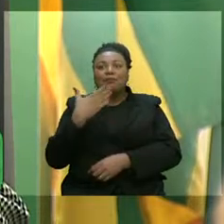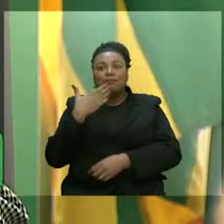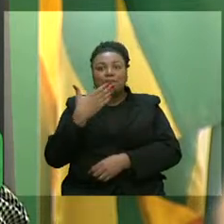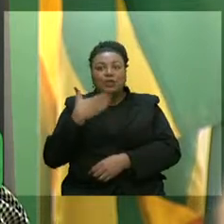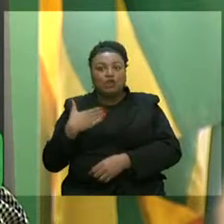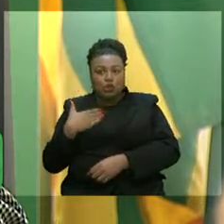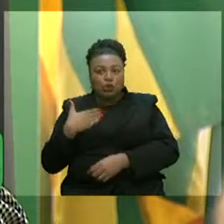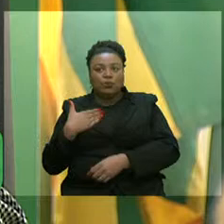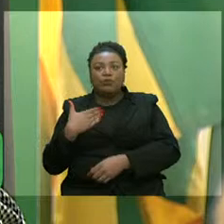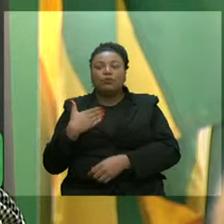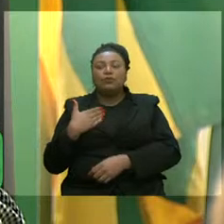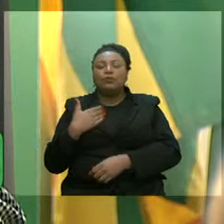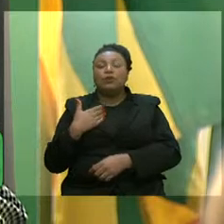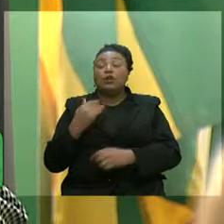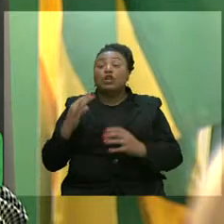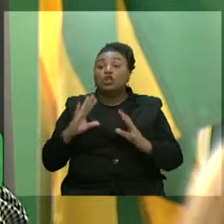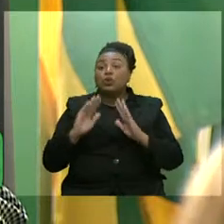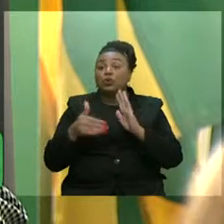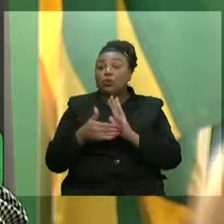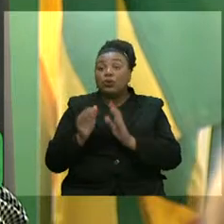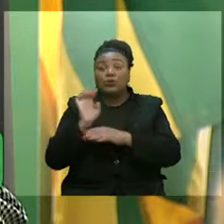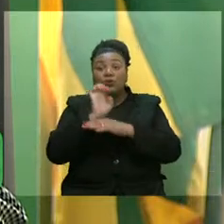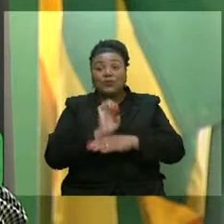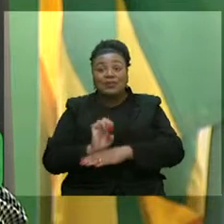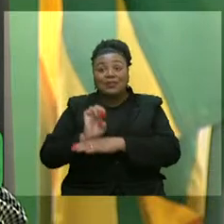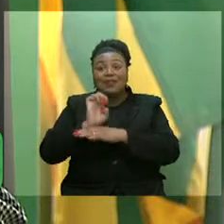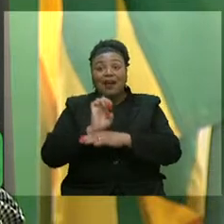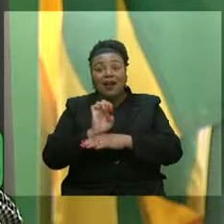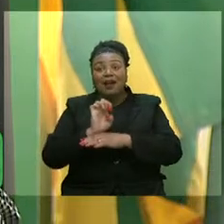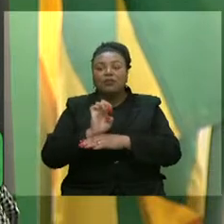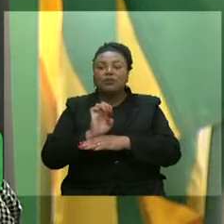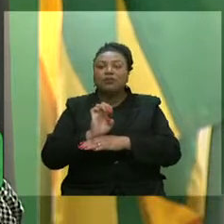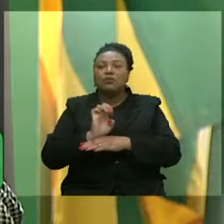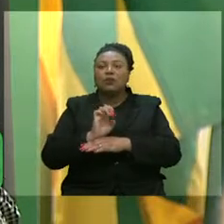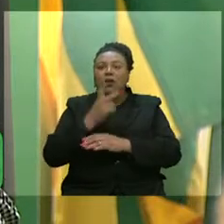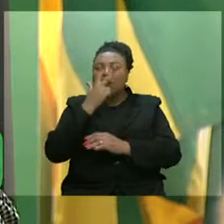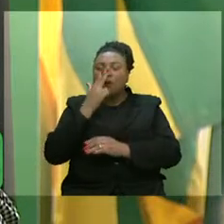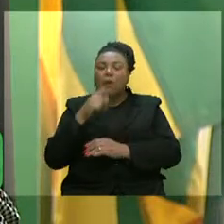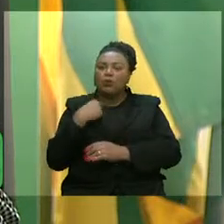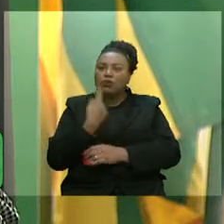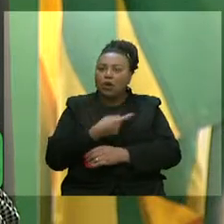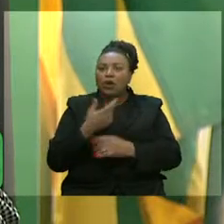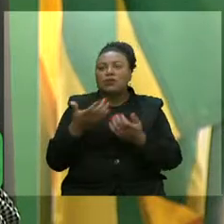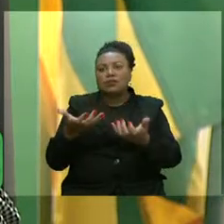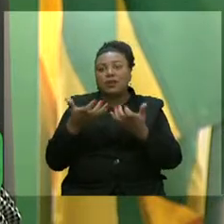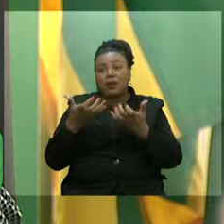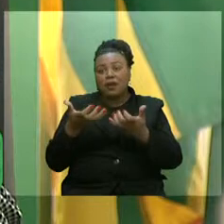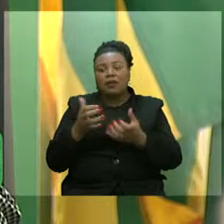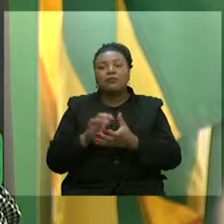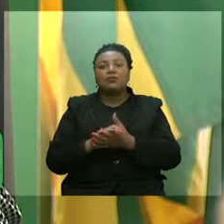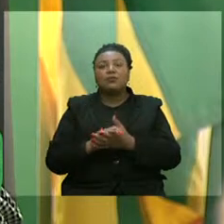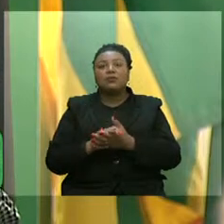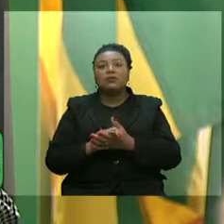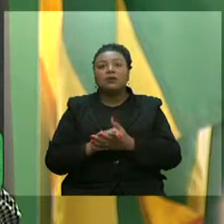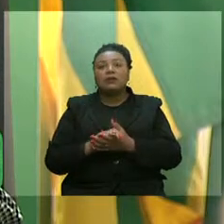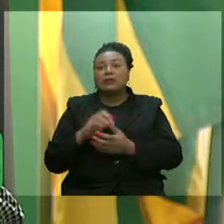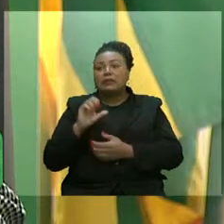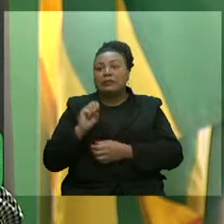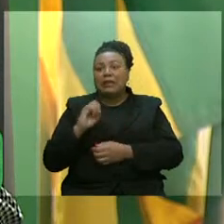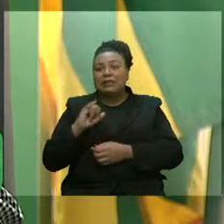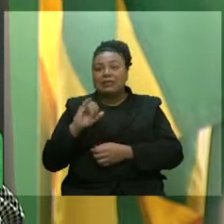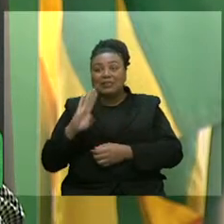solicitou, todos os estados estão ultimando, o nosso pelo menos pretende, na CIB